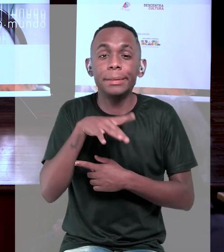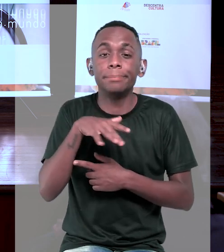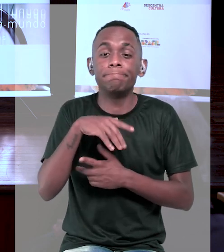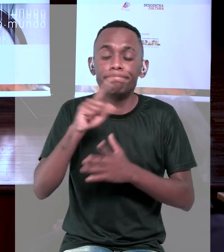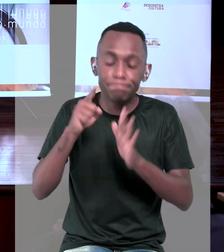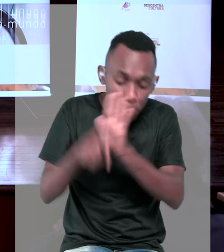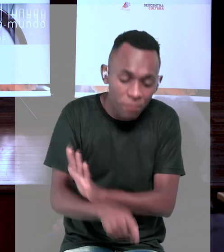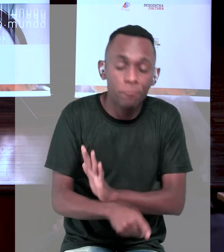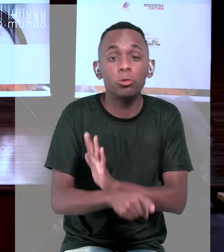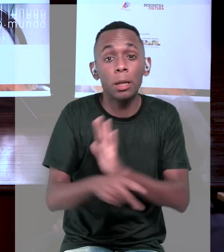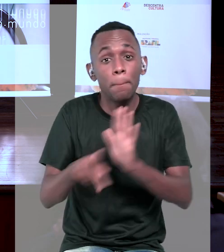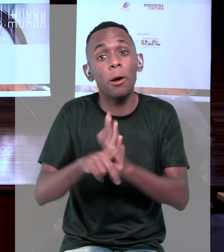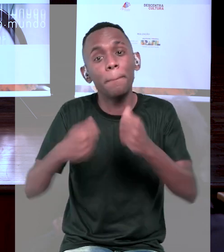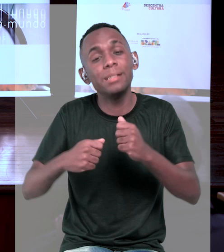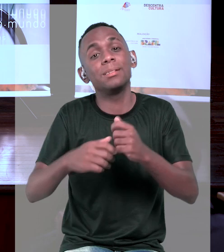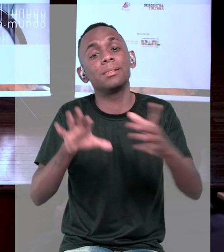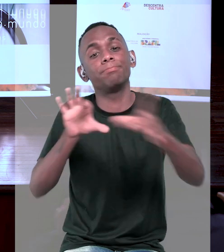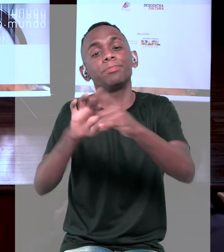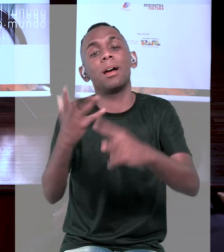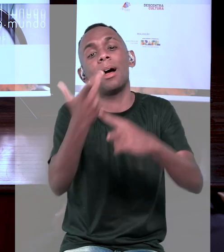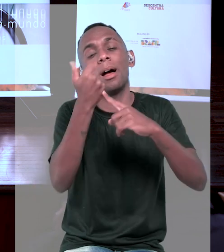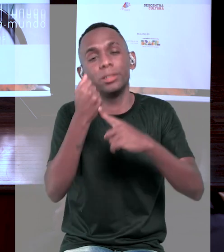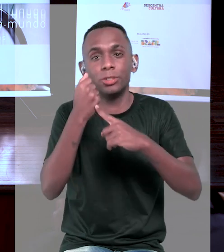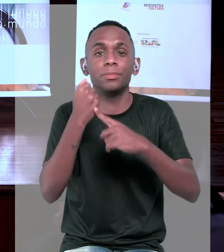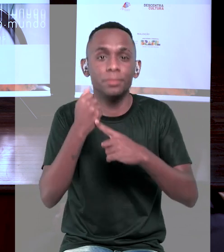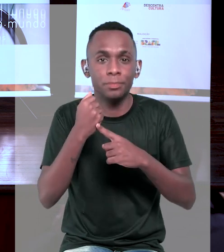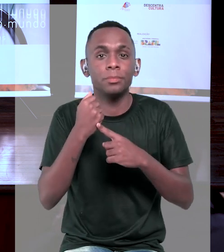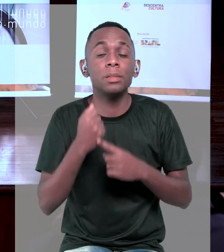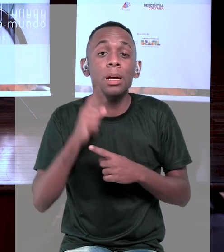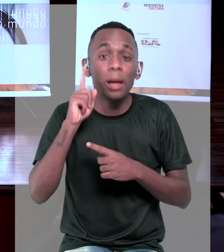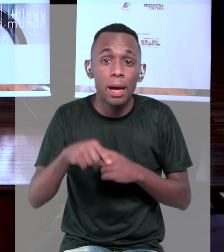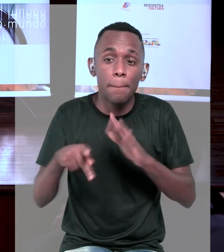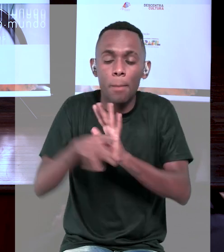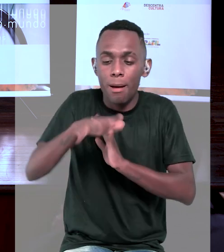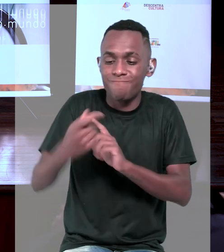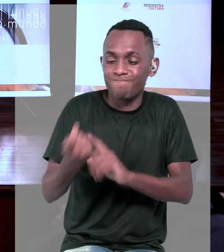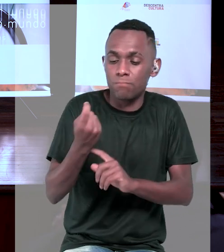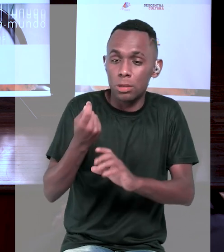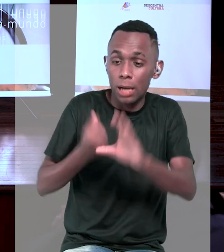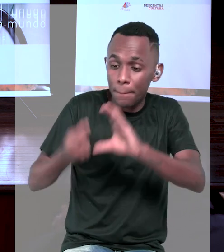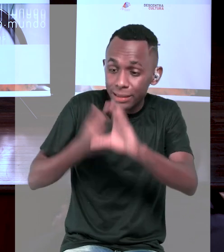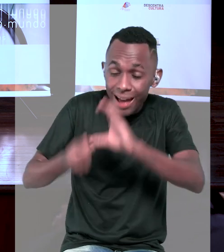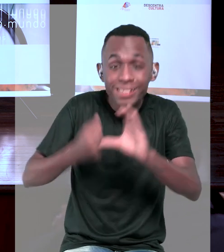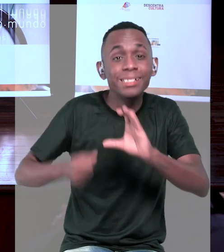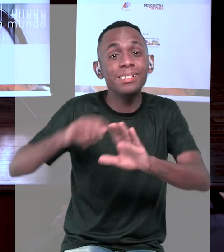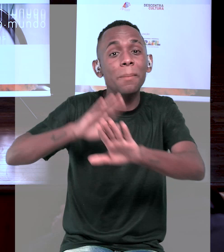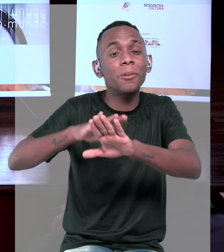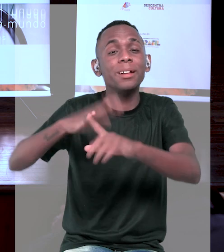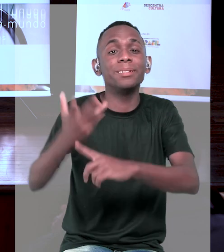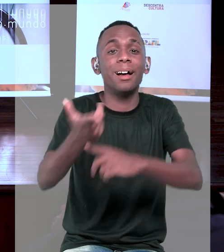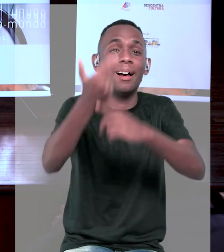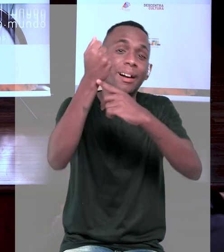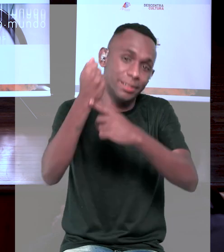arte. O entretenimento é a forma capitalista da arte, mas a arte é mais do que isso.